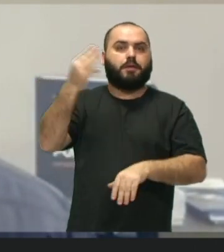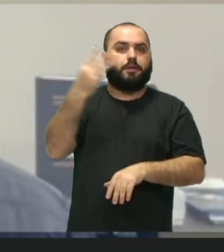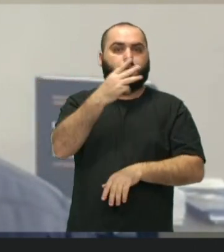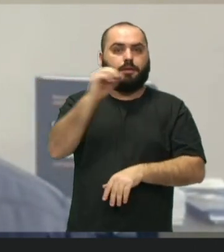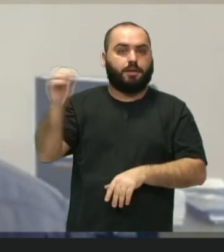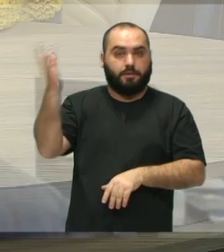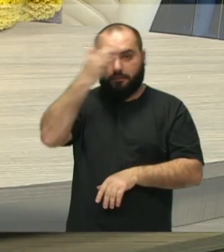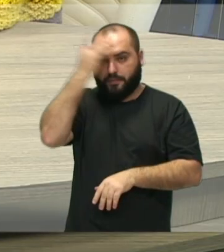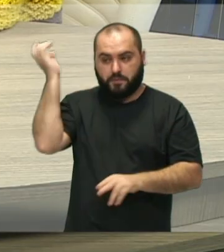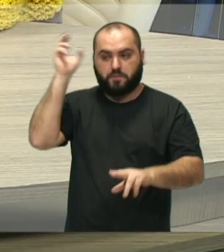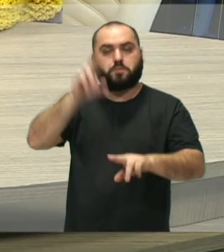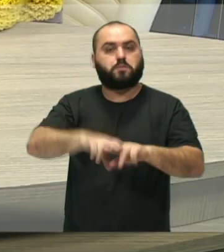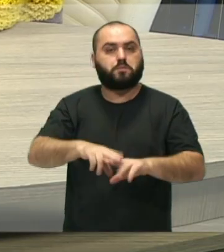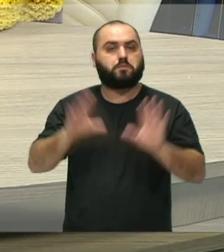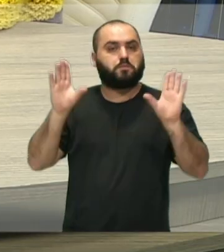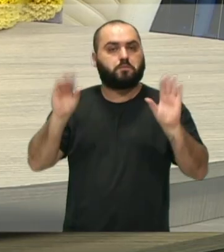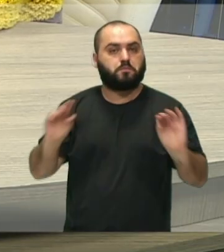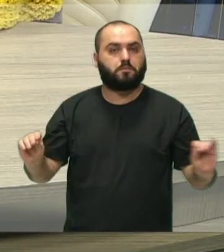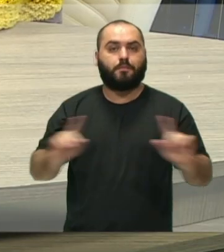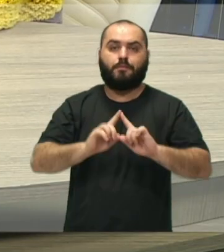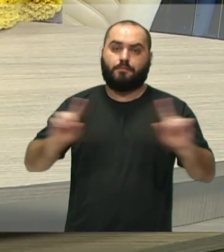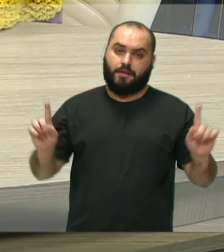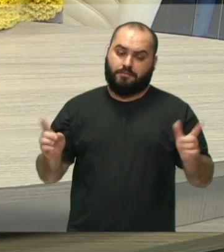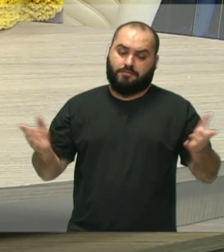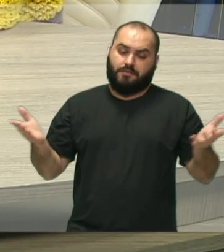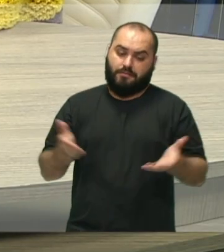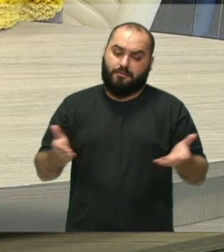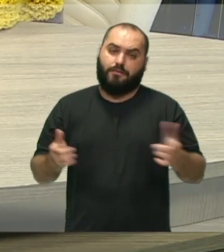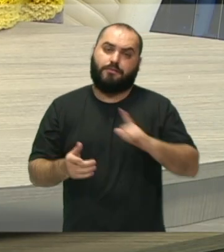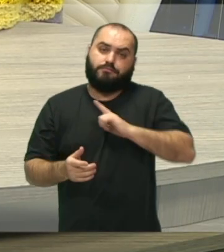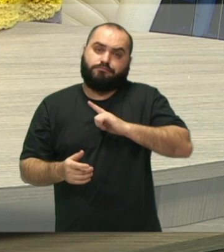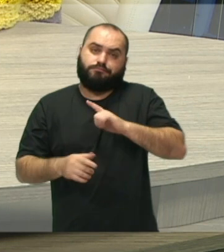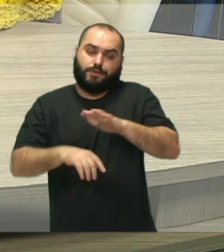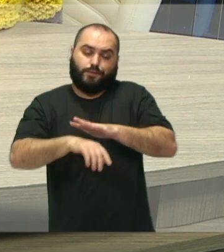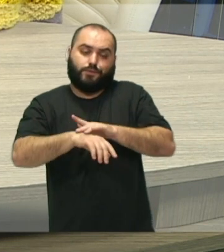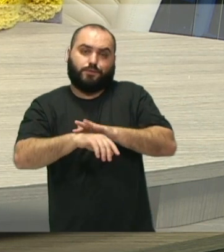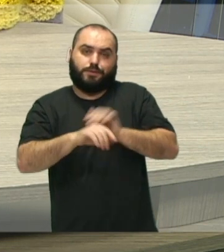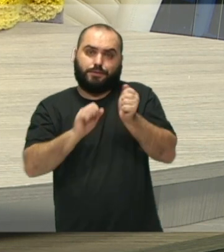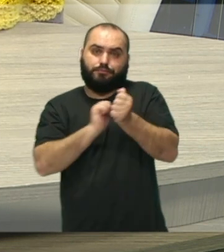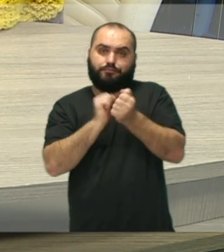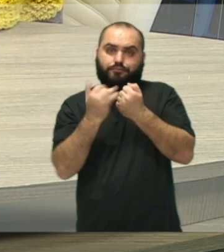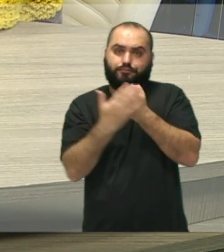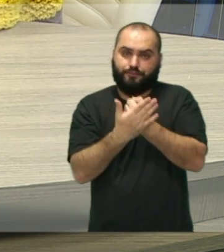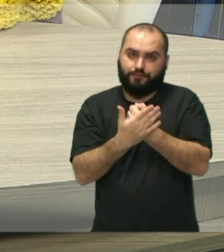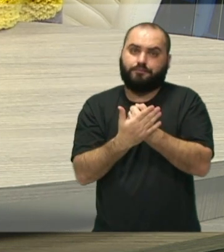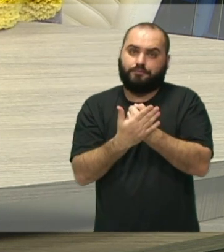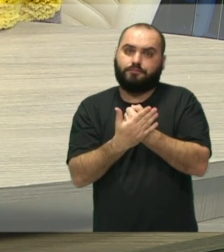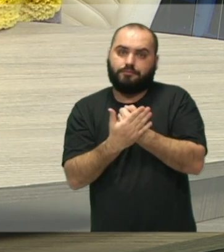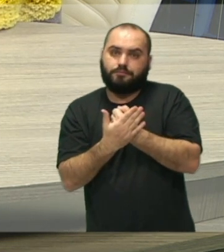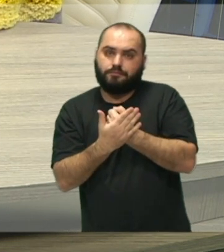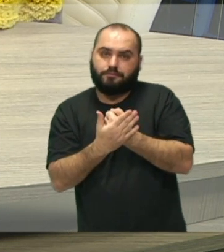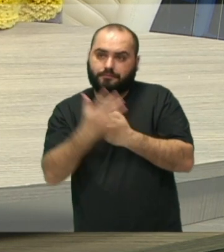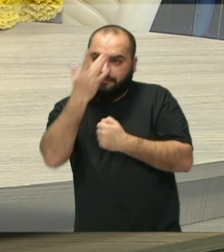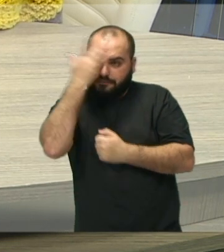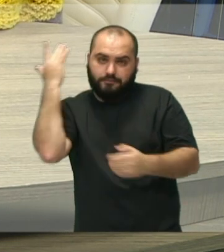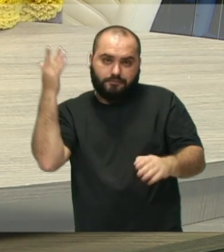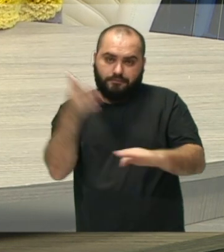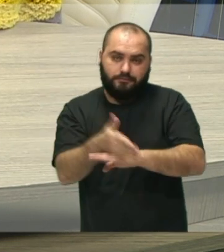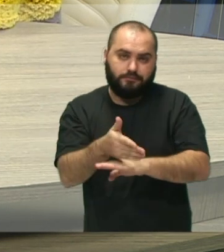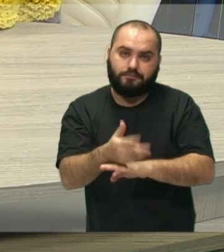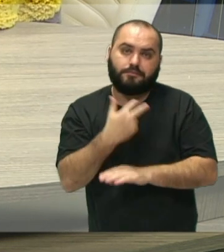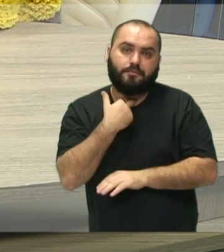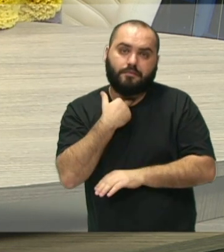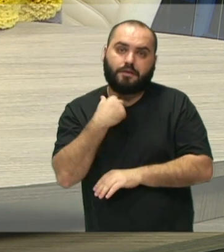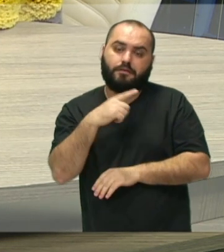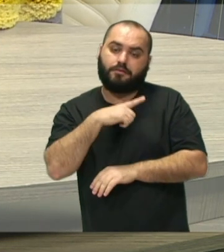confortavelmente sentadas, mas em função agora da pandemia, das restrições para o acesso, você tem que ter um